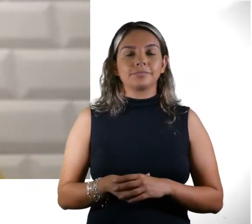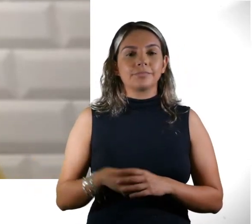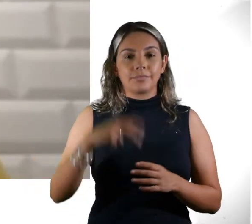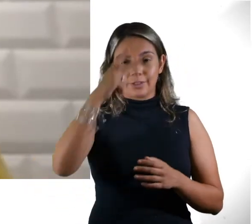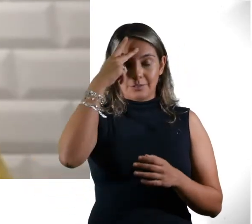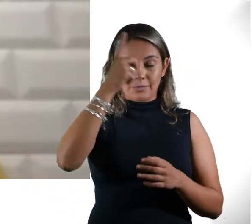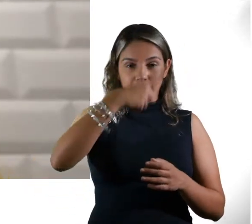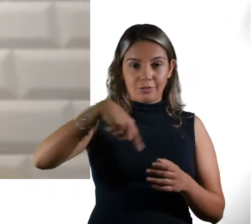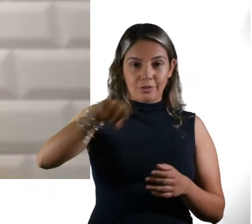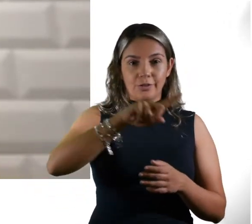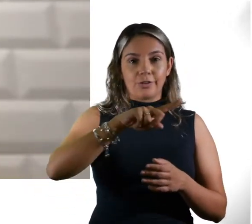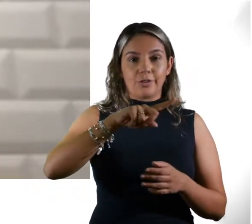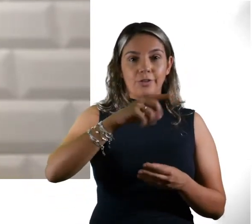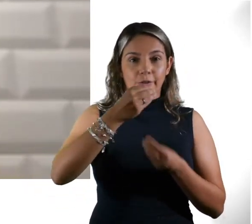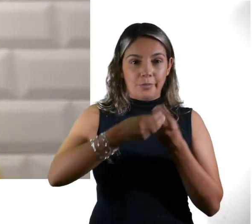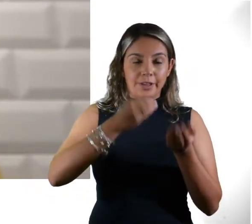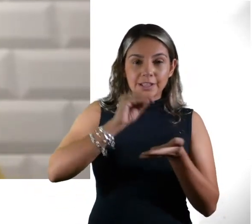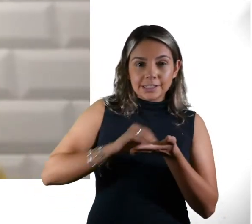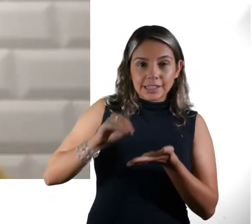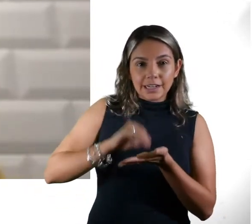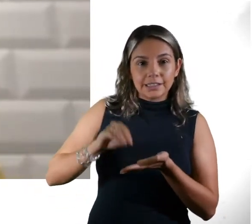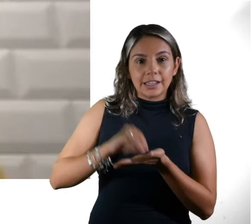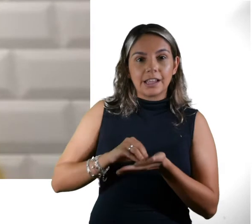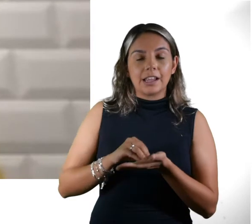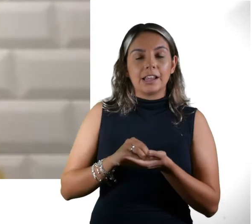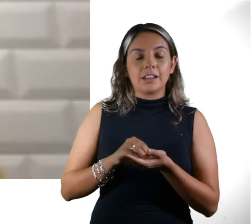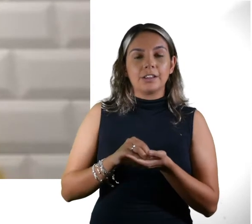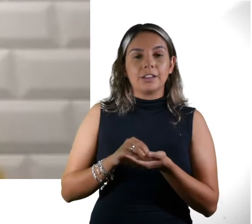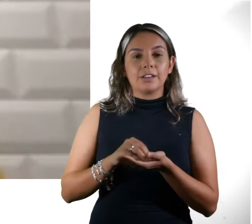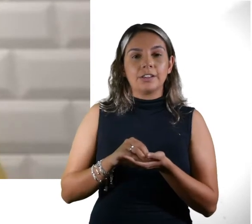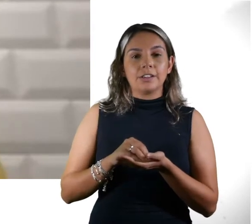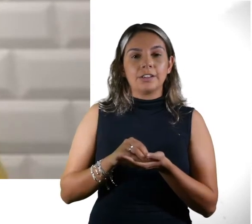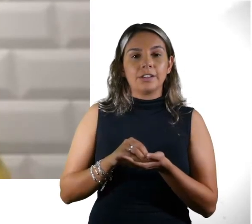das pessoas contratadas como secretários